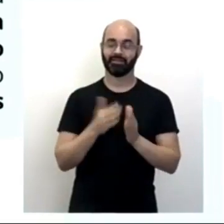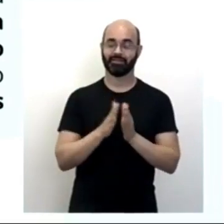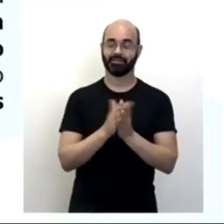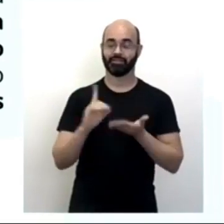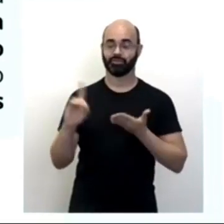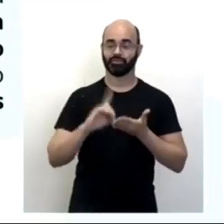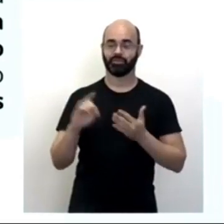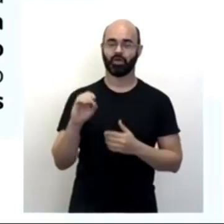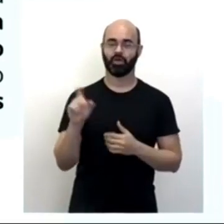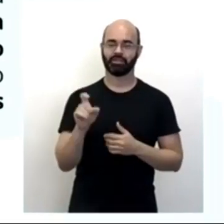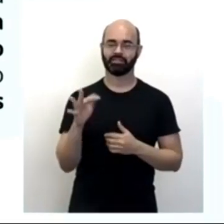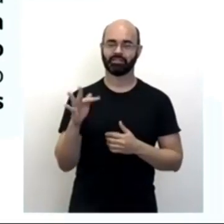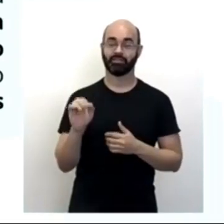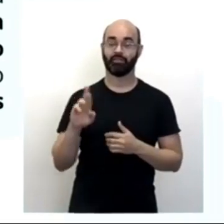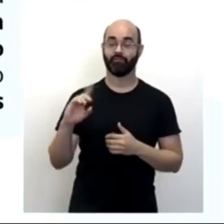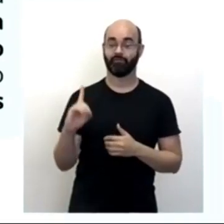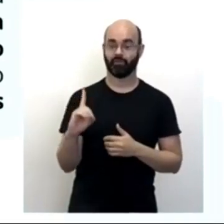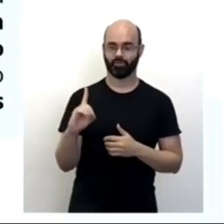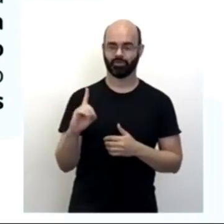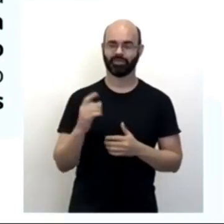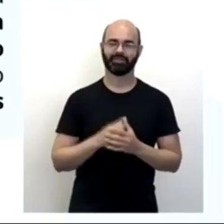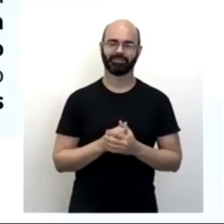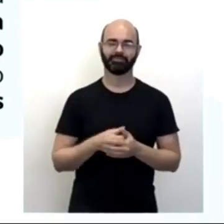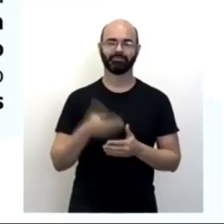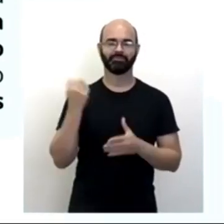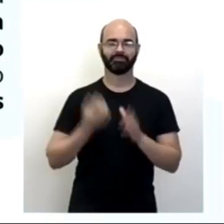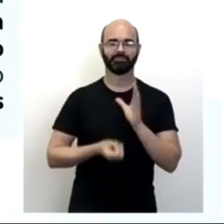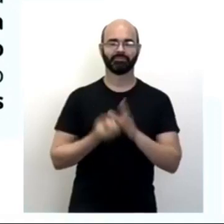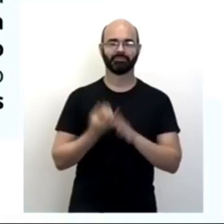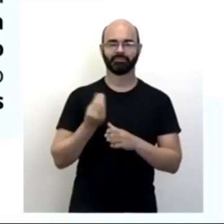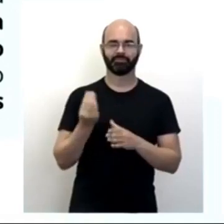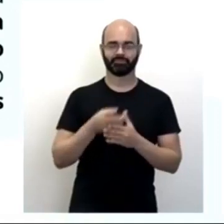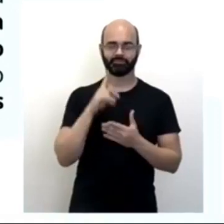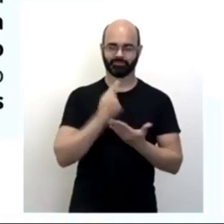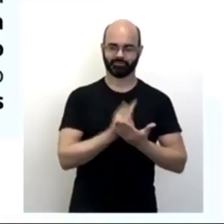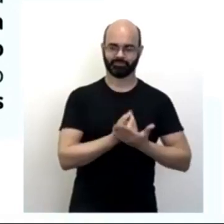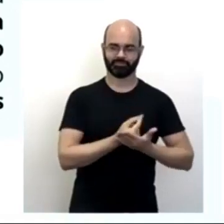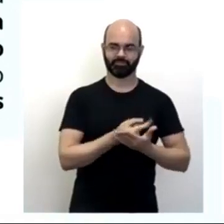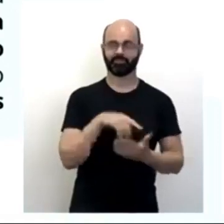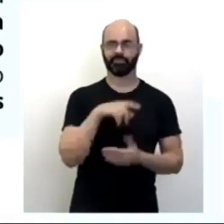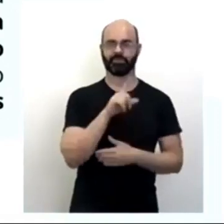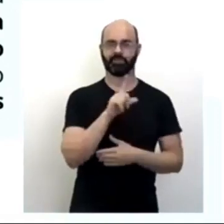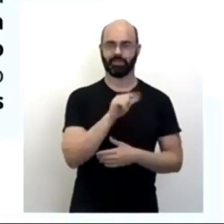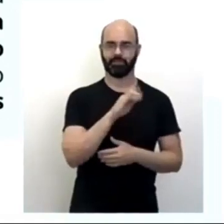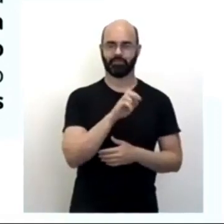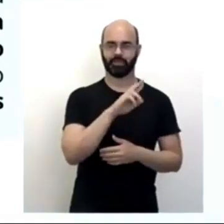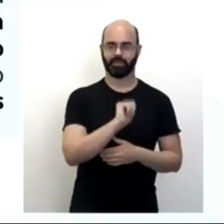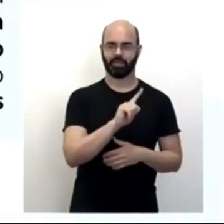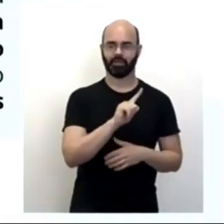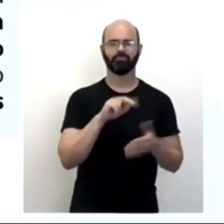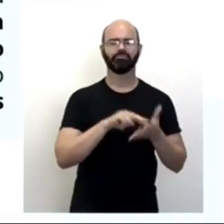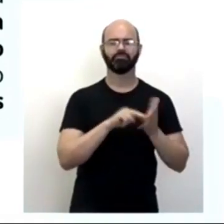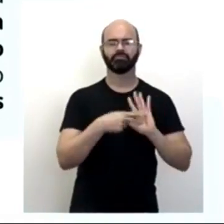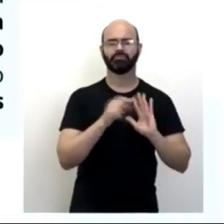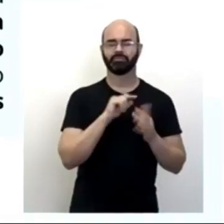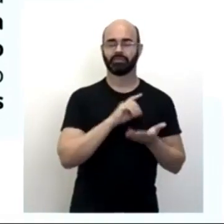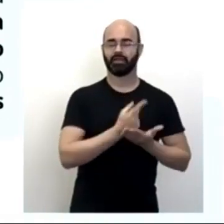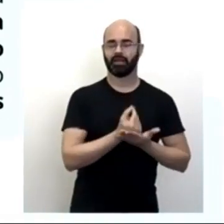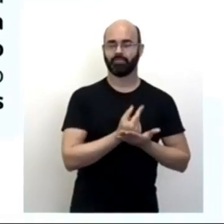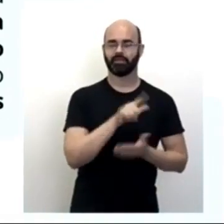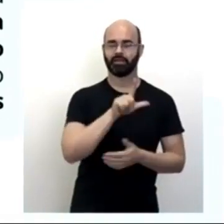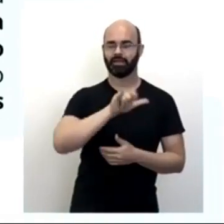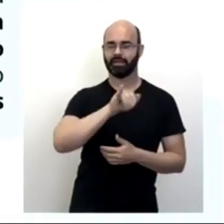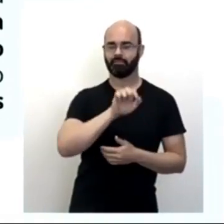lá ver a leitura aqui. Surgiu como contraponto ao capitalismo liberal. Quando a gente fala capitalismo liberal, a gente já percebe